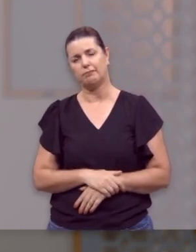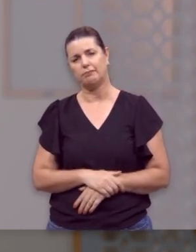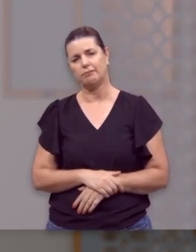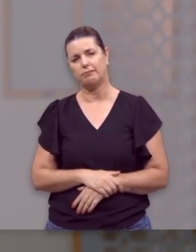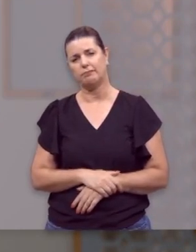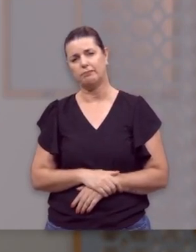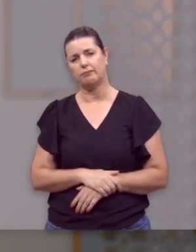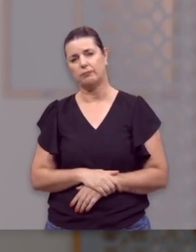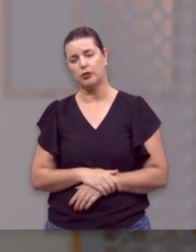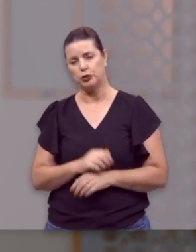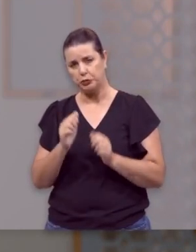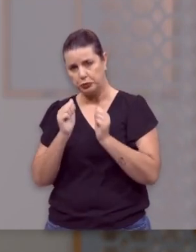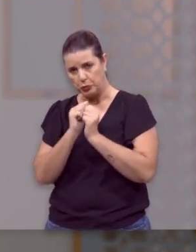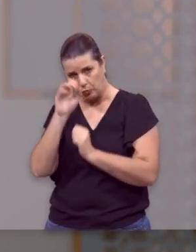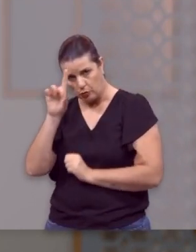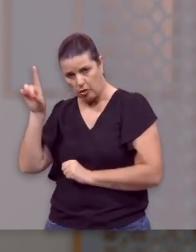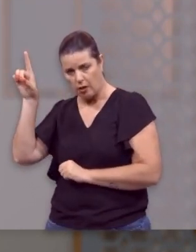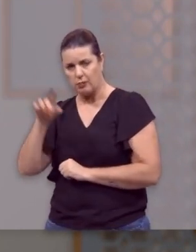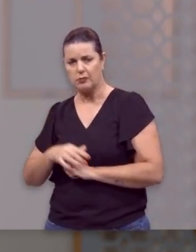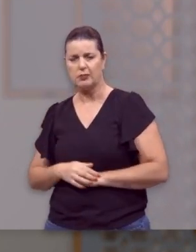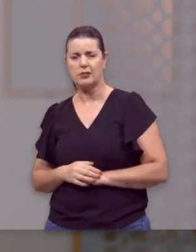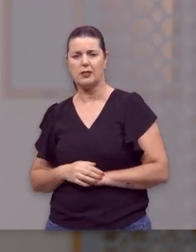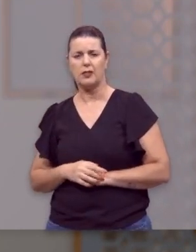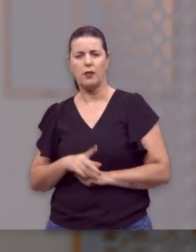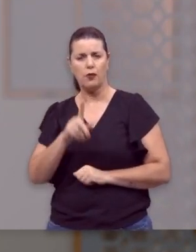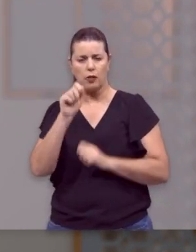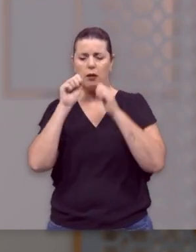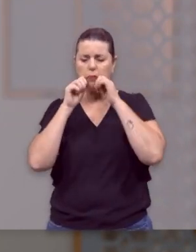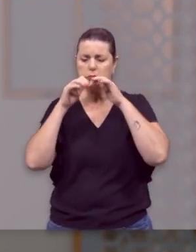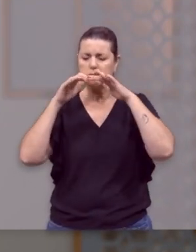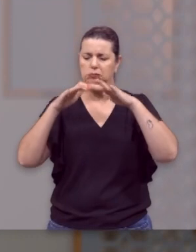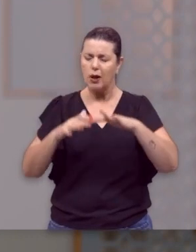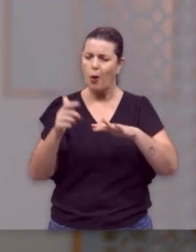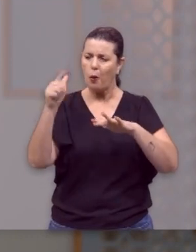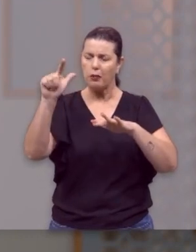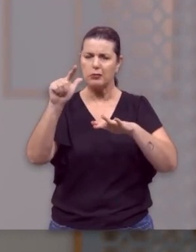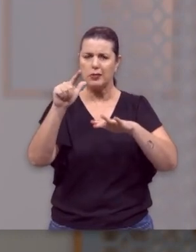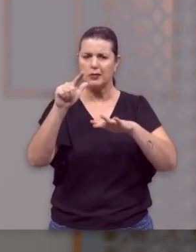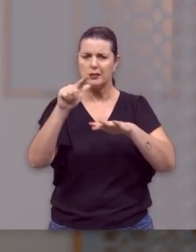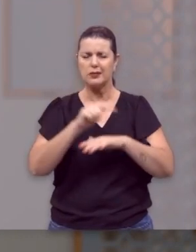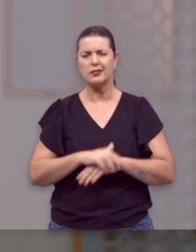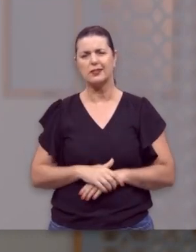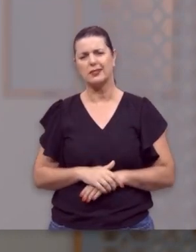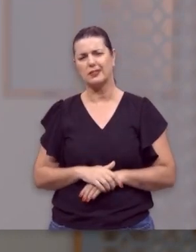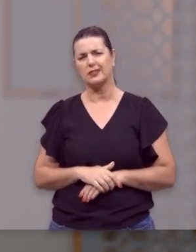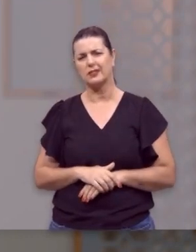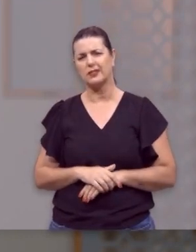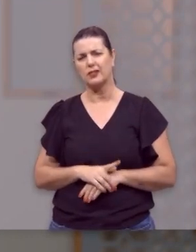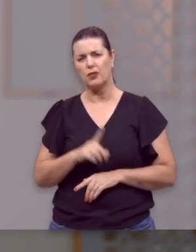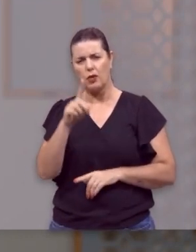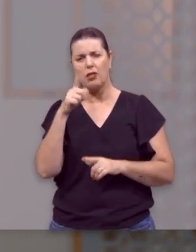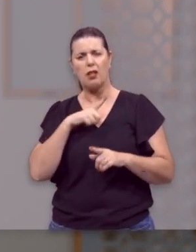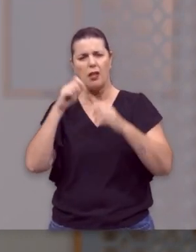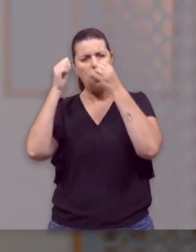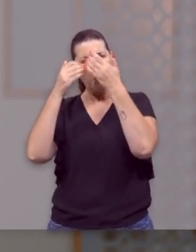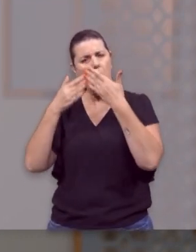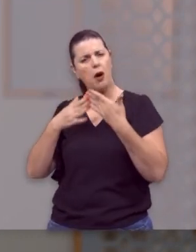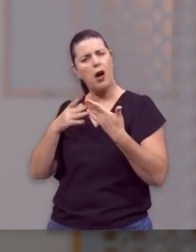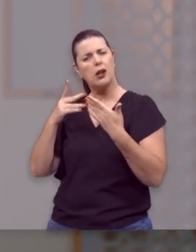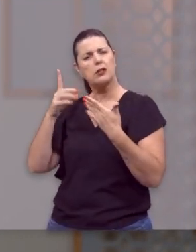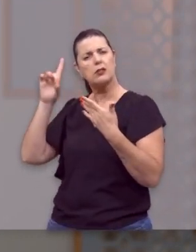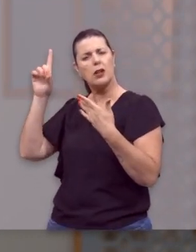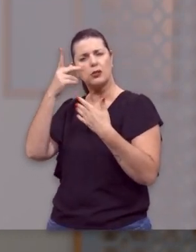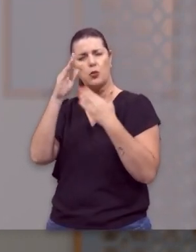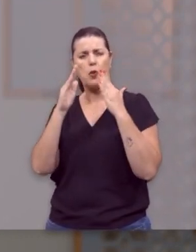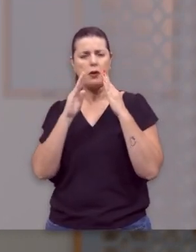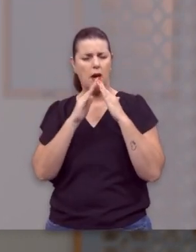Um ramo frutífero junto à fonte? Você estende os seus ramos para além dos muros? Você tem honrado a Deus na sua casa,